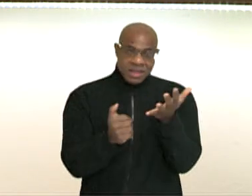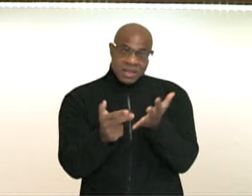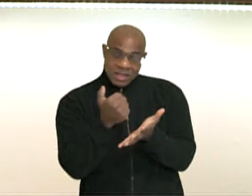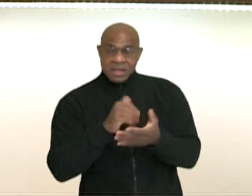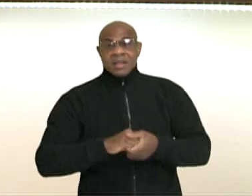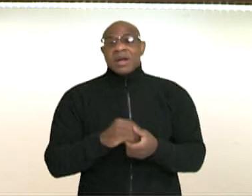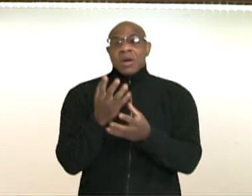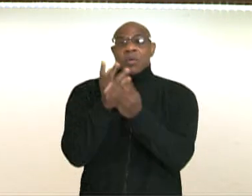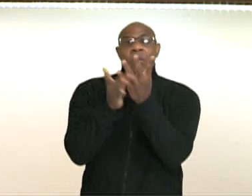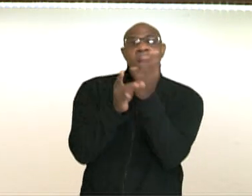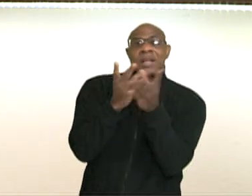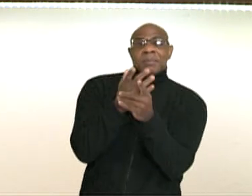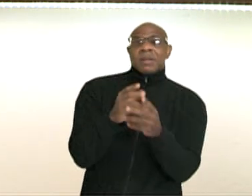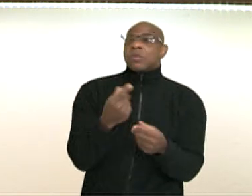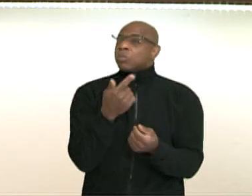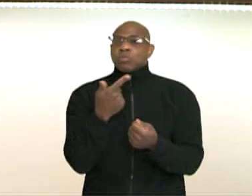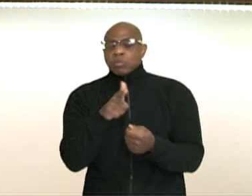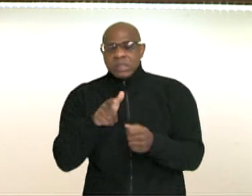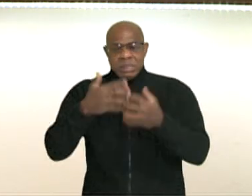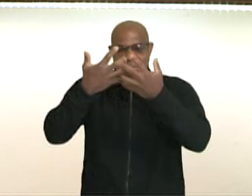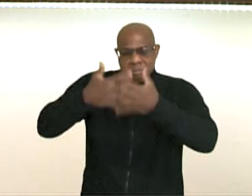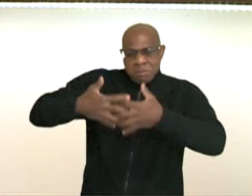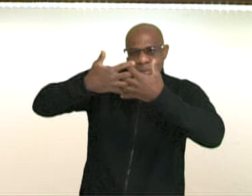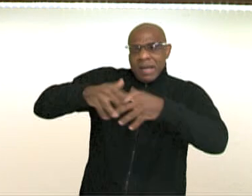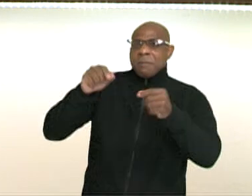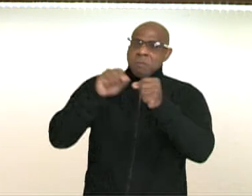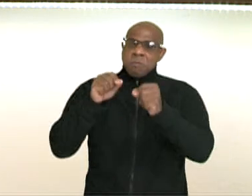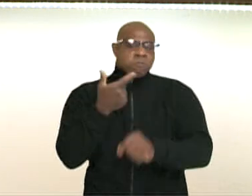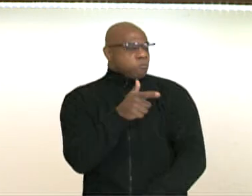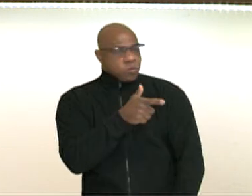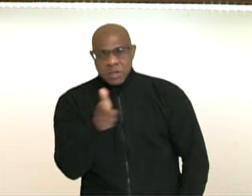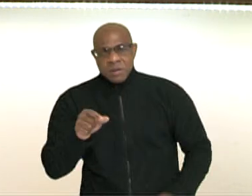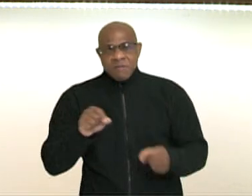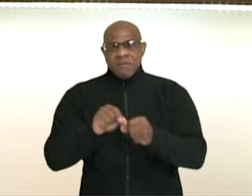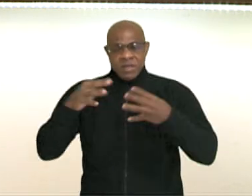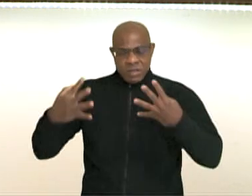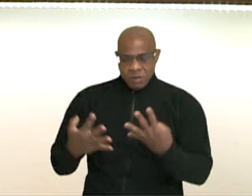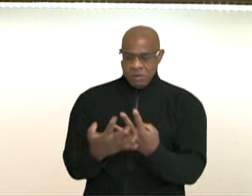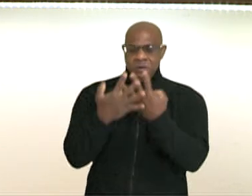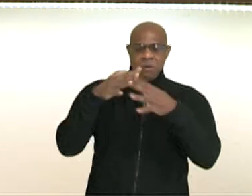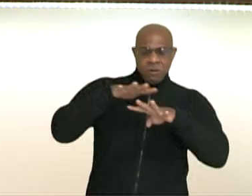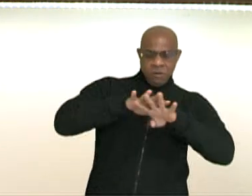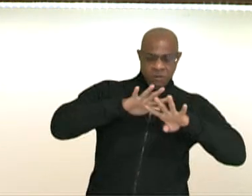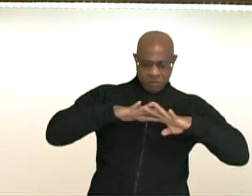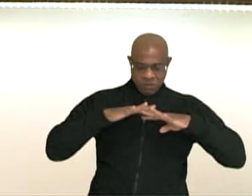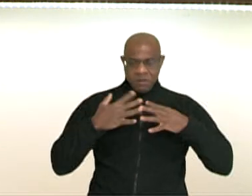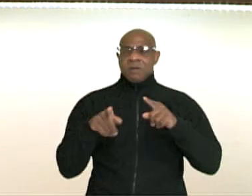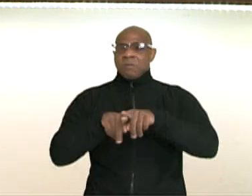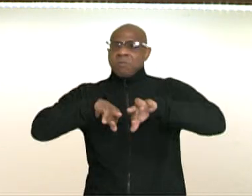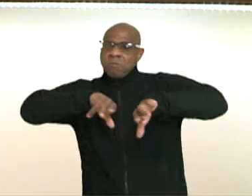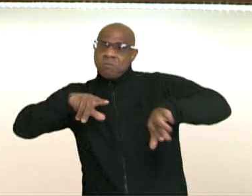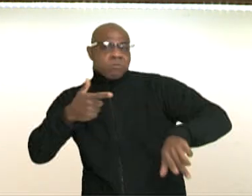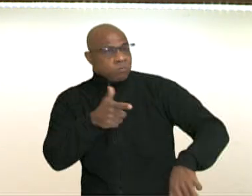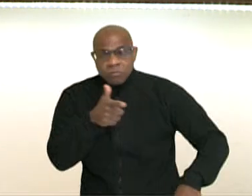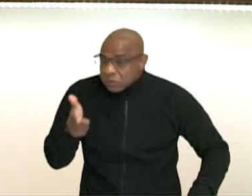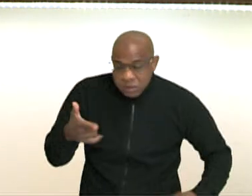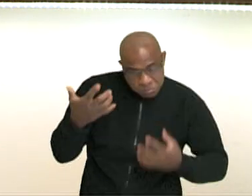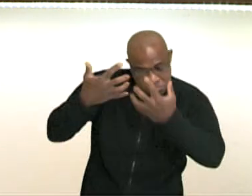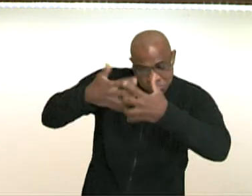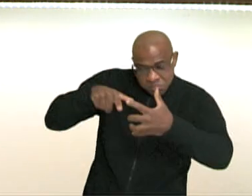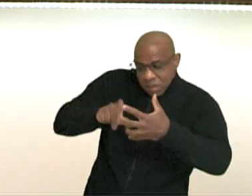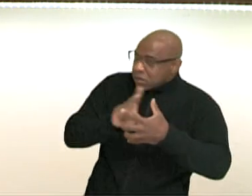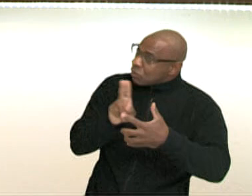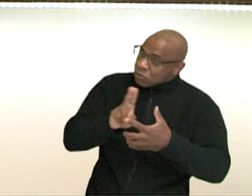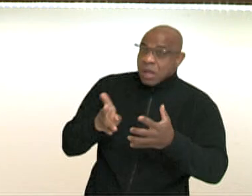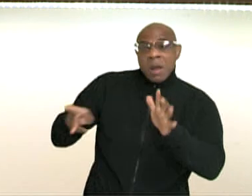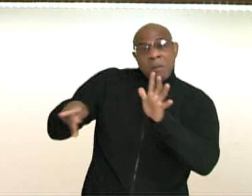com as mãos, não tem máquinas para produzir essas cestarias, esses instrumentos musicais. São elementos que eles tiram